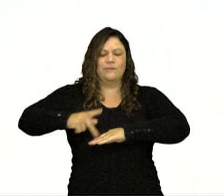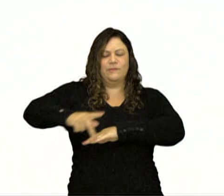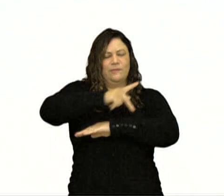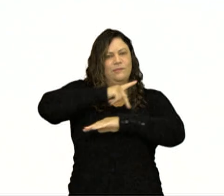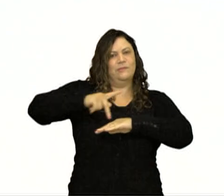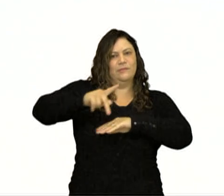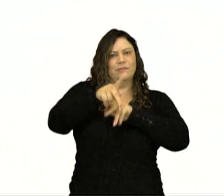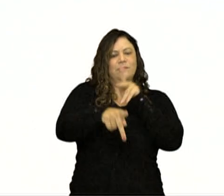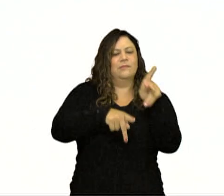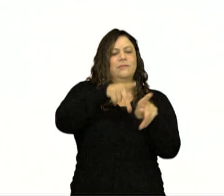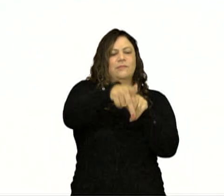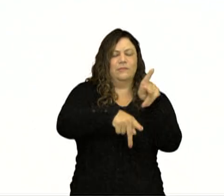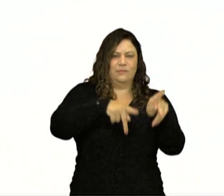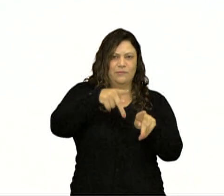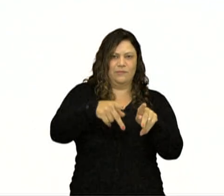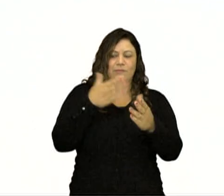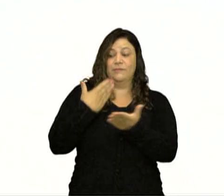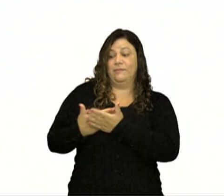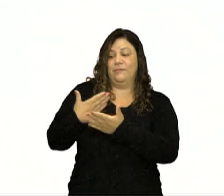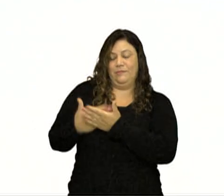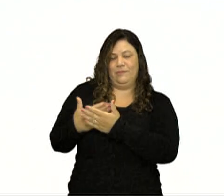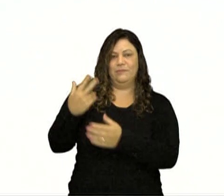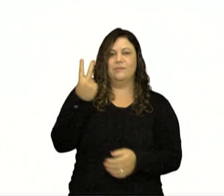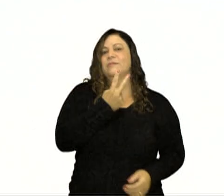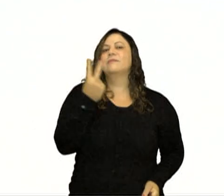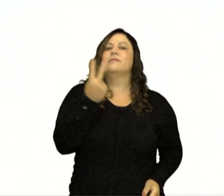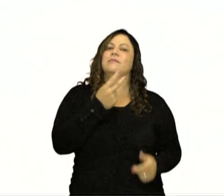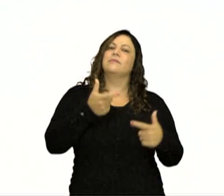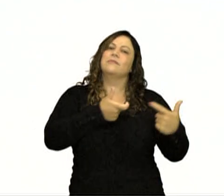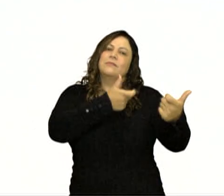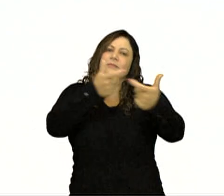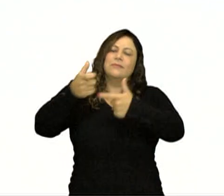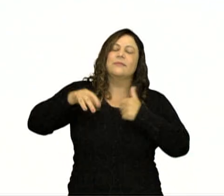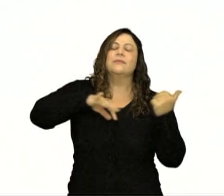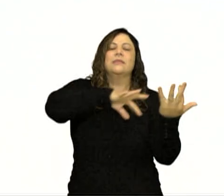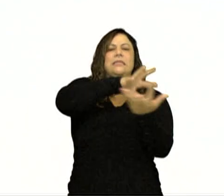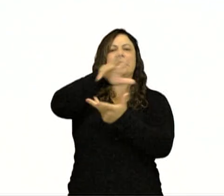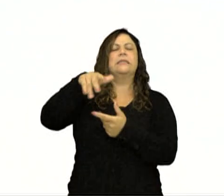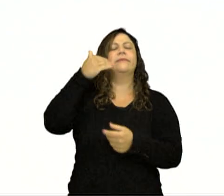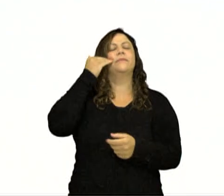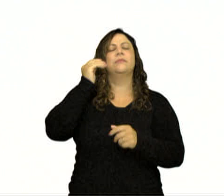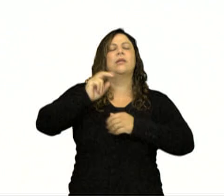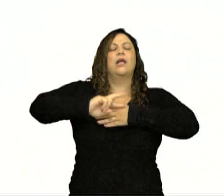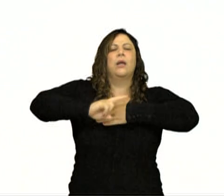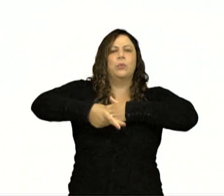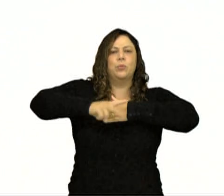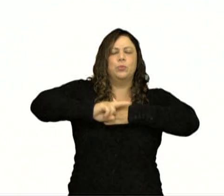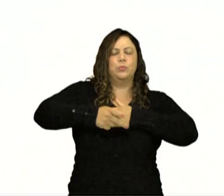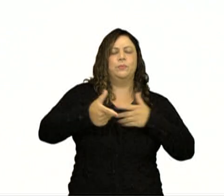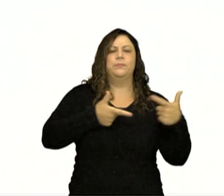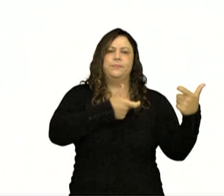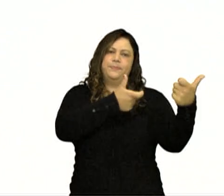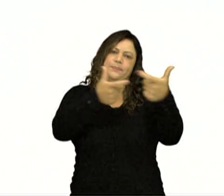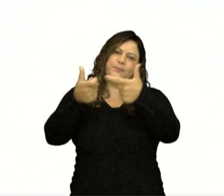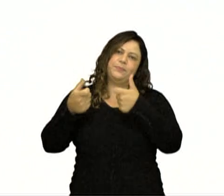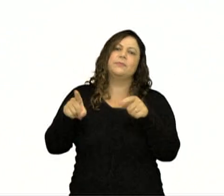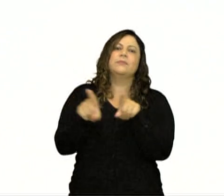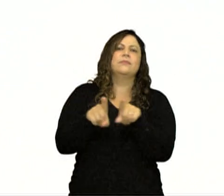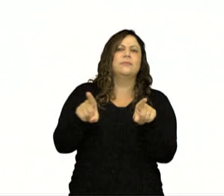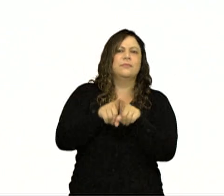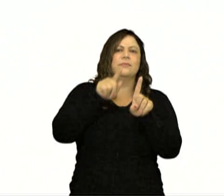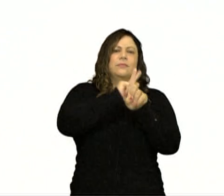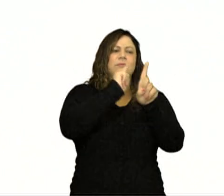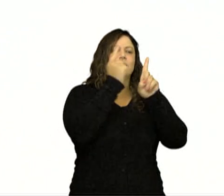e entre os povos. Estudar a Segunda Guerra Mundial nos ajuda a compreender as consequências desse conflito, como a